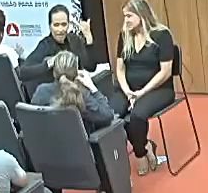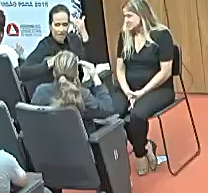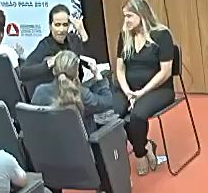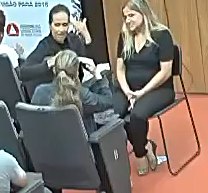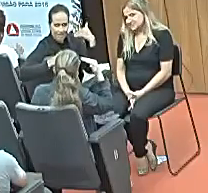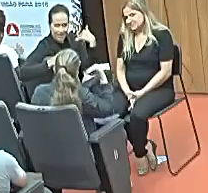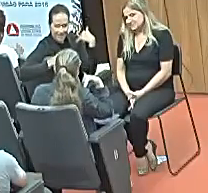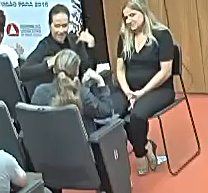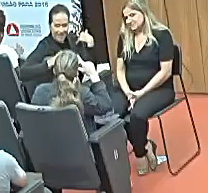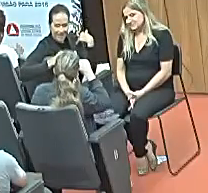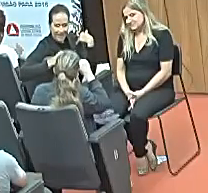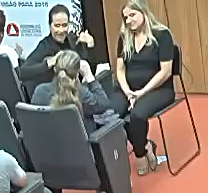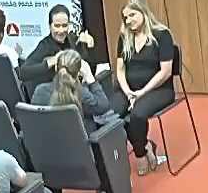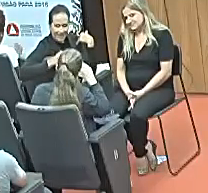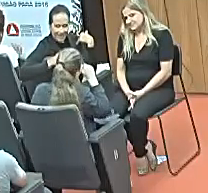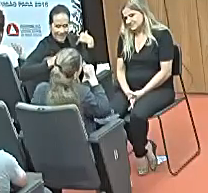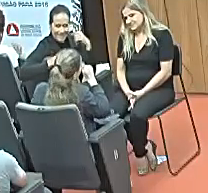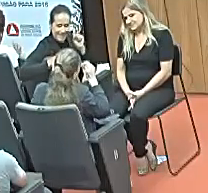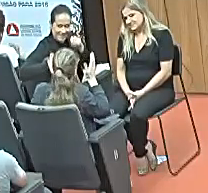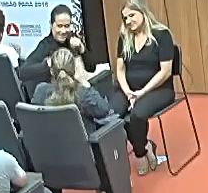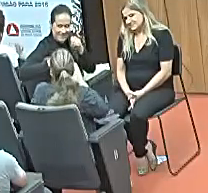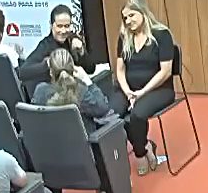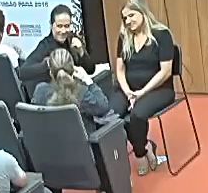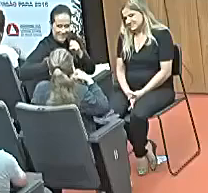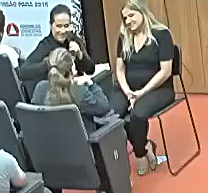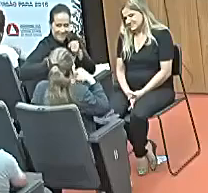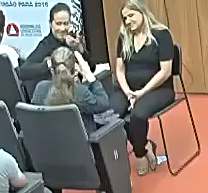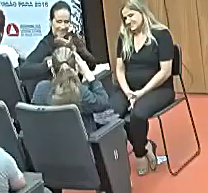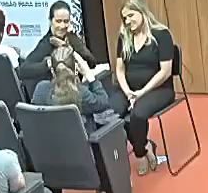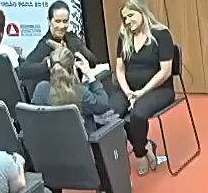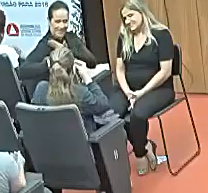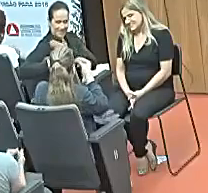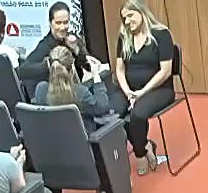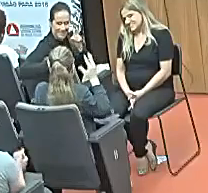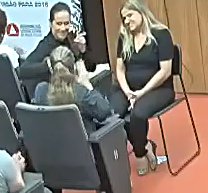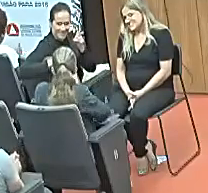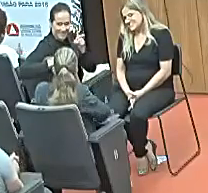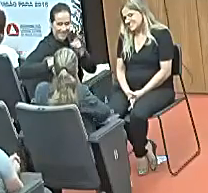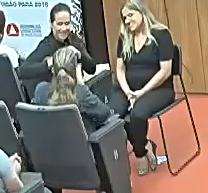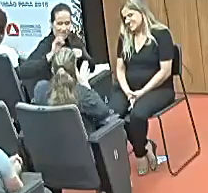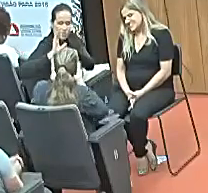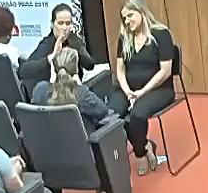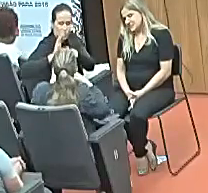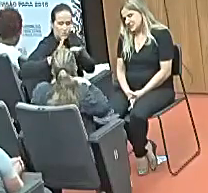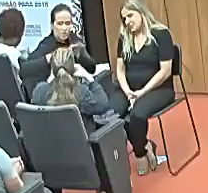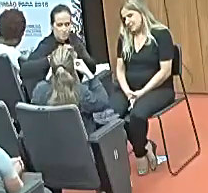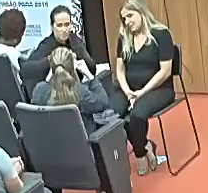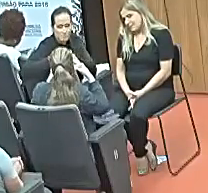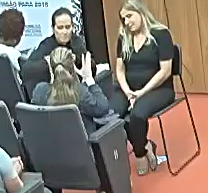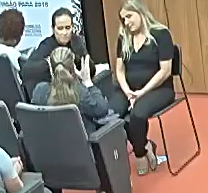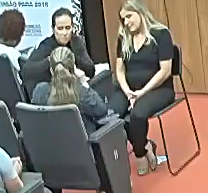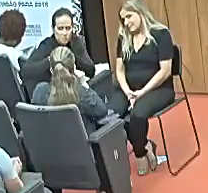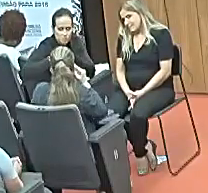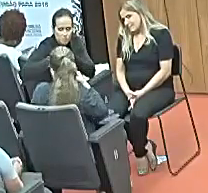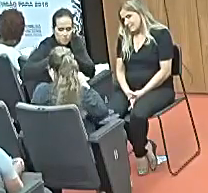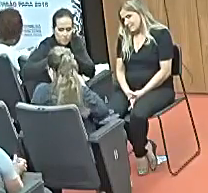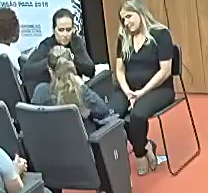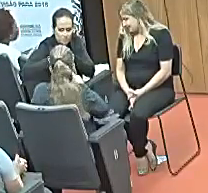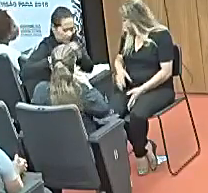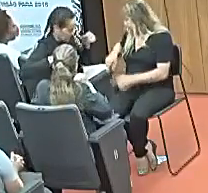tem todos esses dias aqui na assembléia legislativa no que não seja o tecido é que não tenha sido em vão então seria isso muito